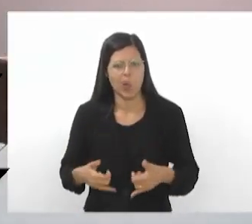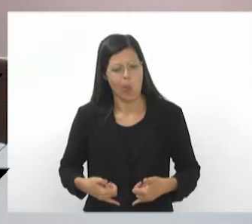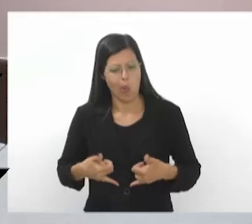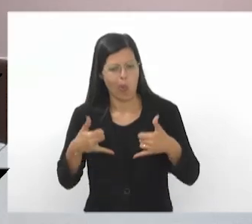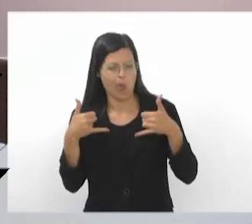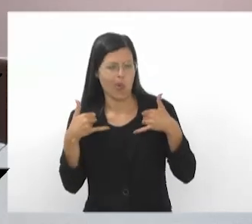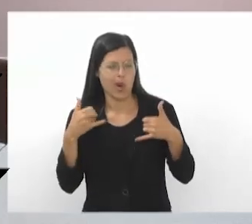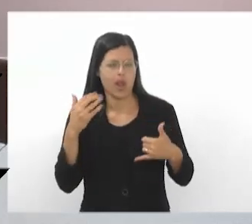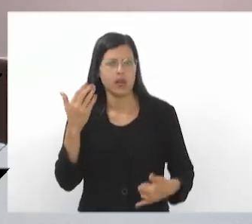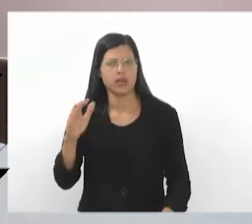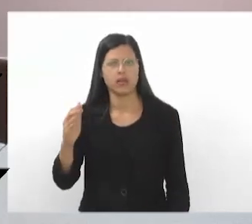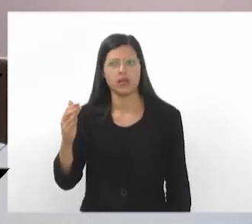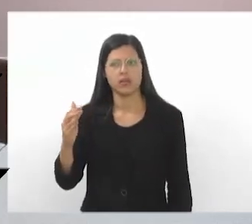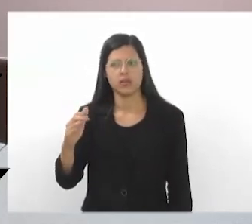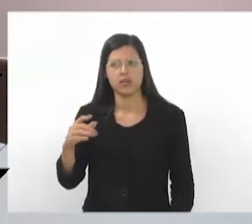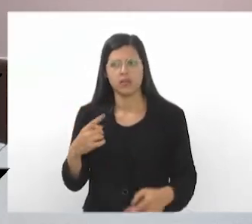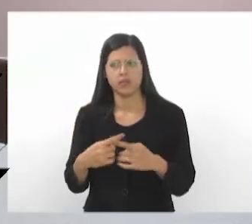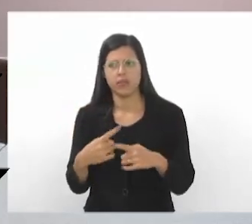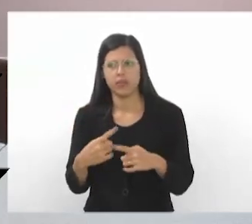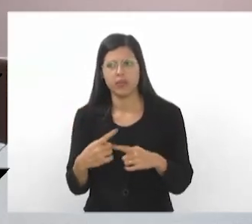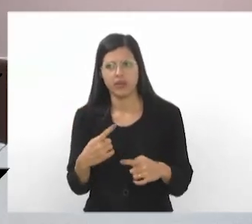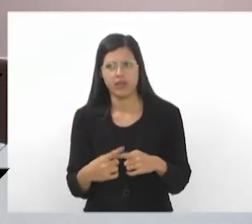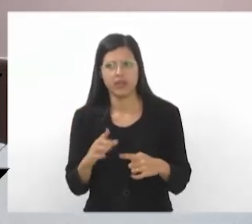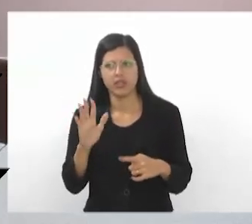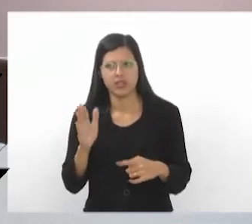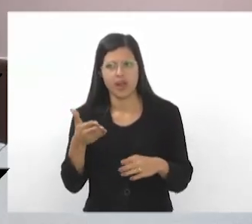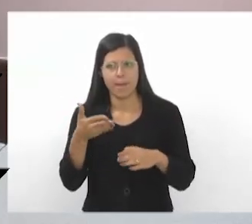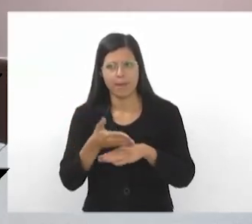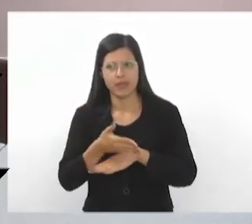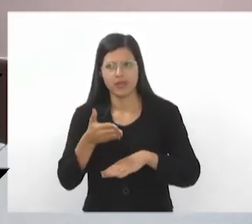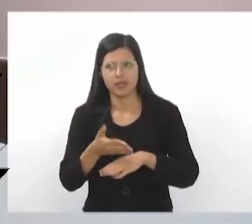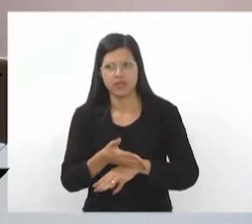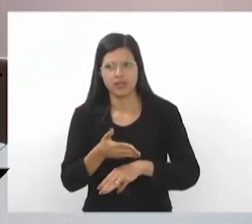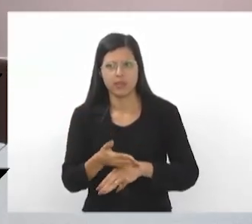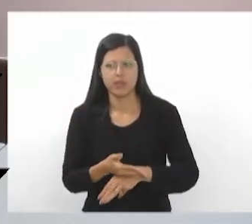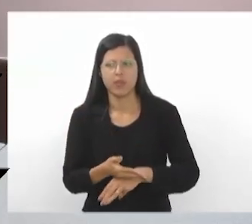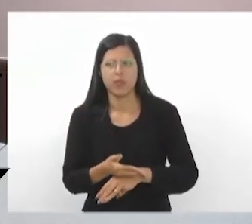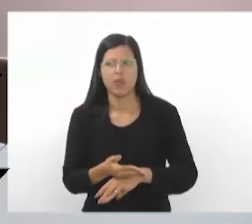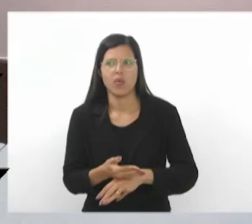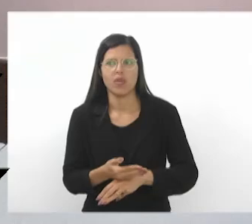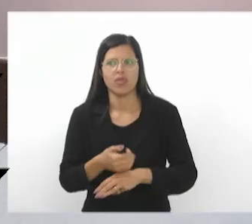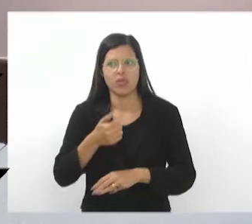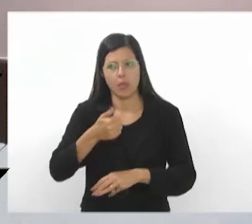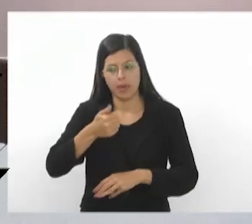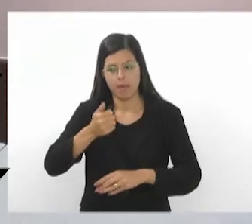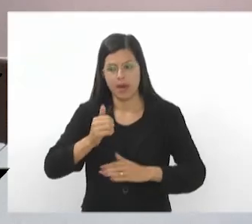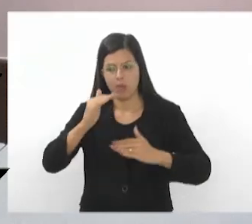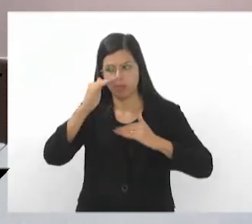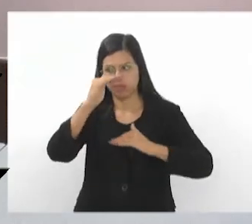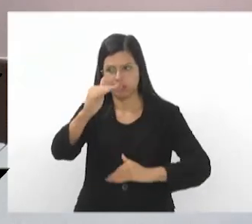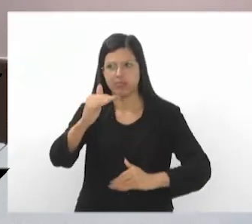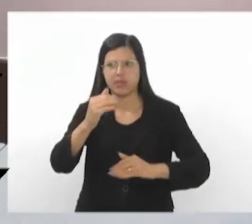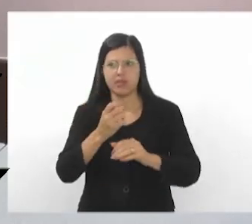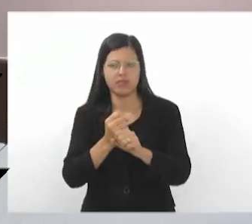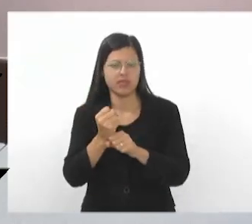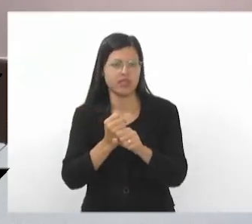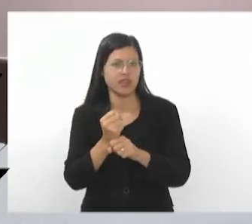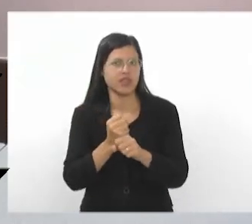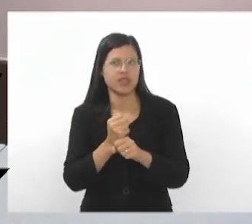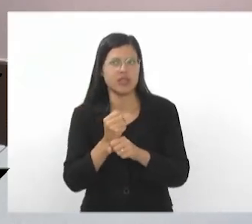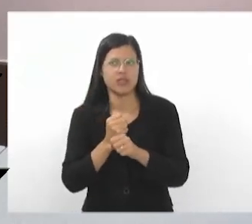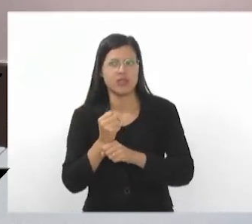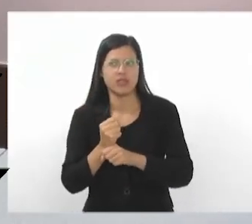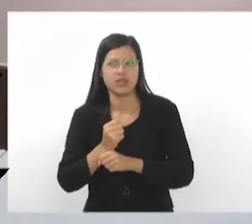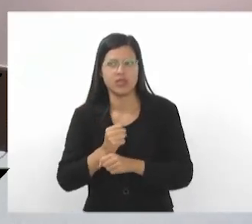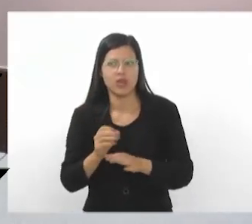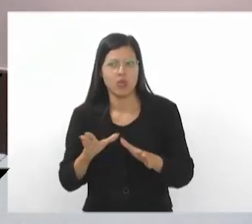Niterói, porque esteve aí nas competições de futebol do Estado do Rio de Janeiro, na primeira divisão durante alguns anos, e recentemente é um clube